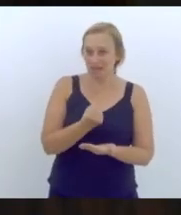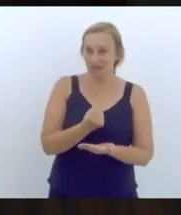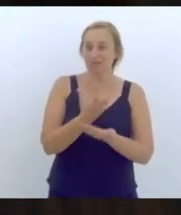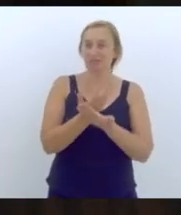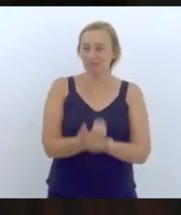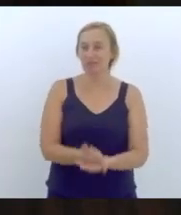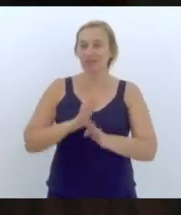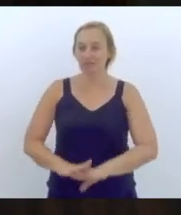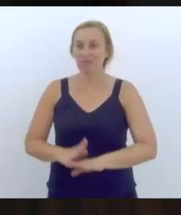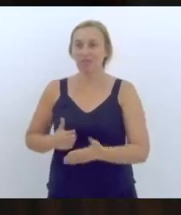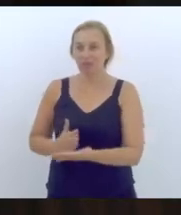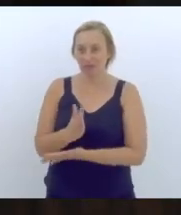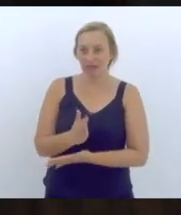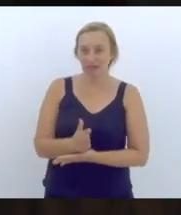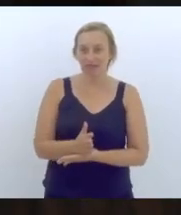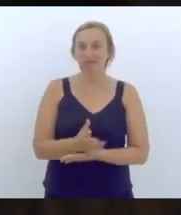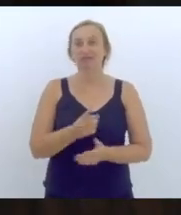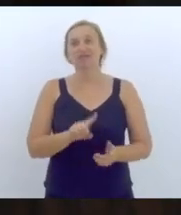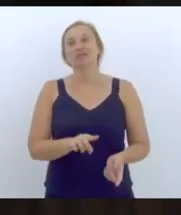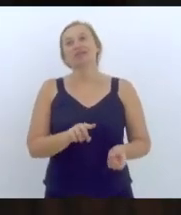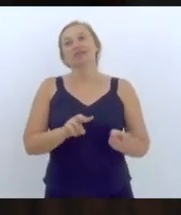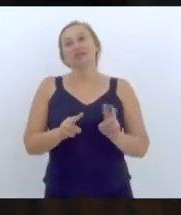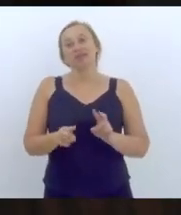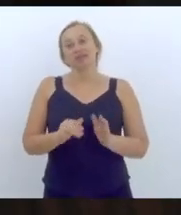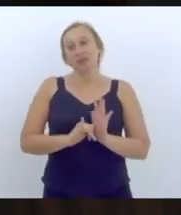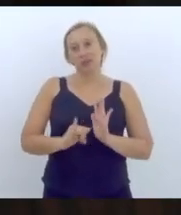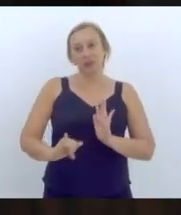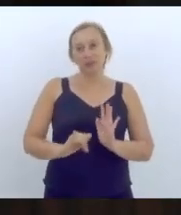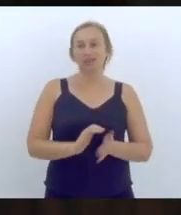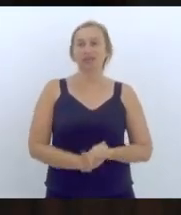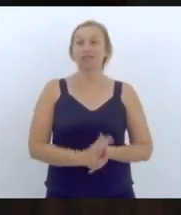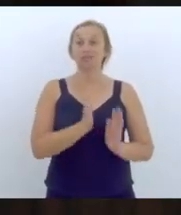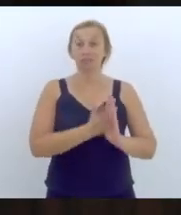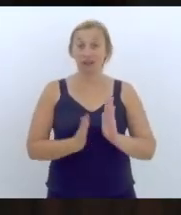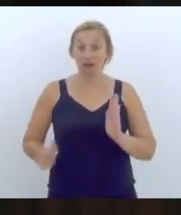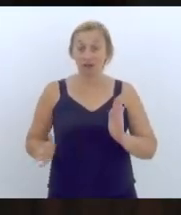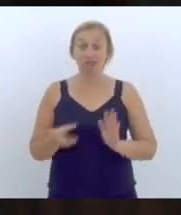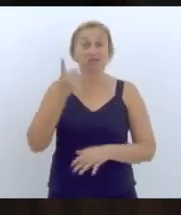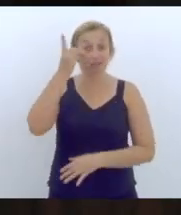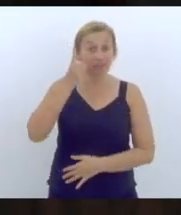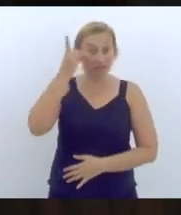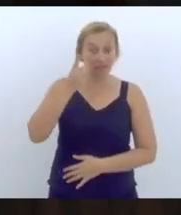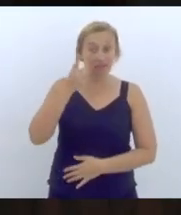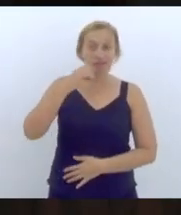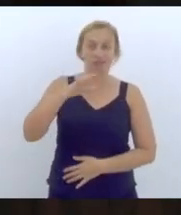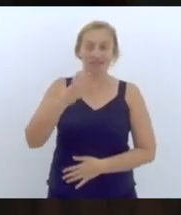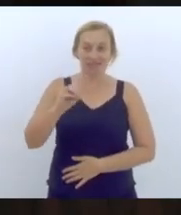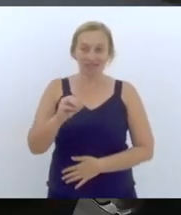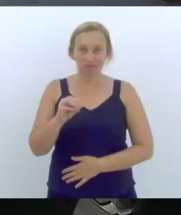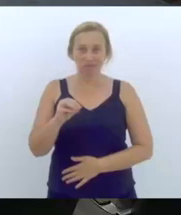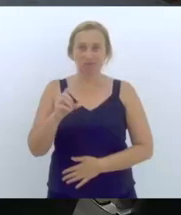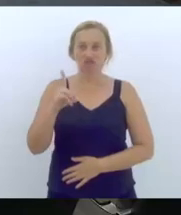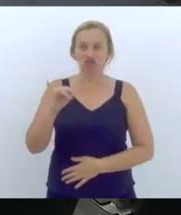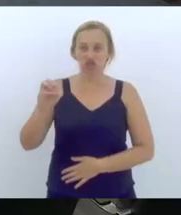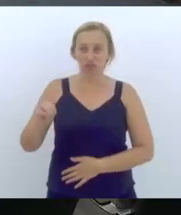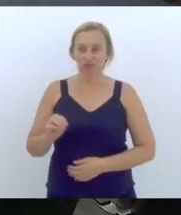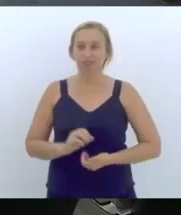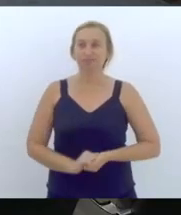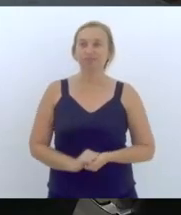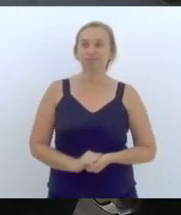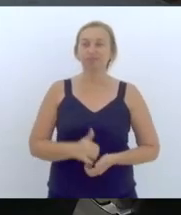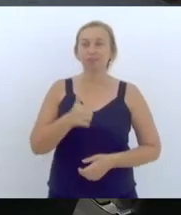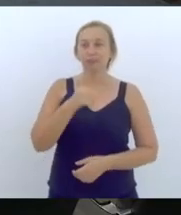estão. Aprovado. Vai autógrafo. Pela ordem, deputado Marcelo Soldino.